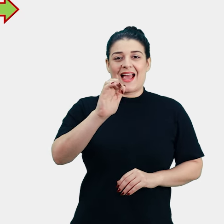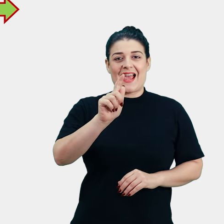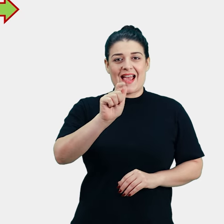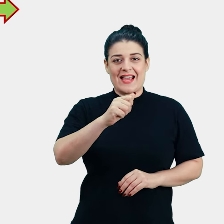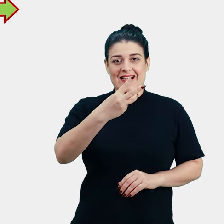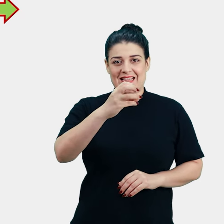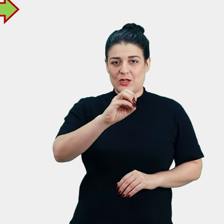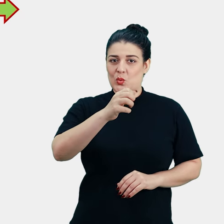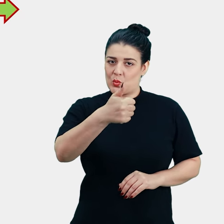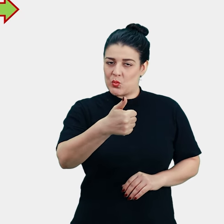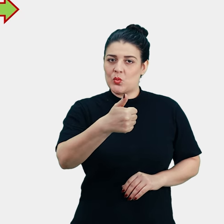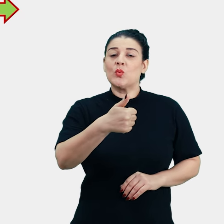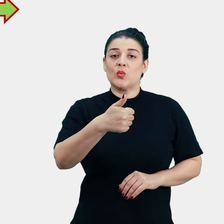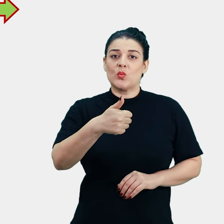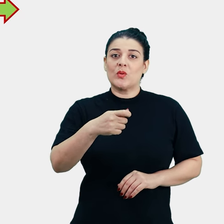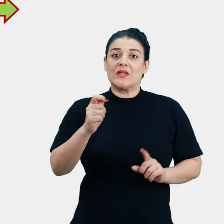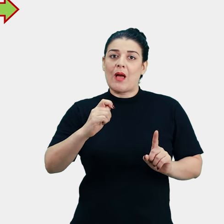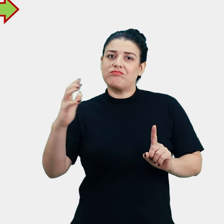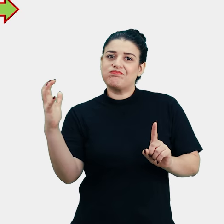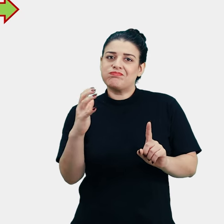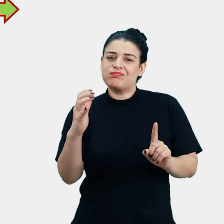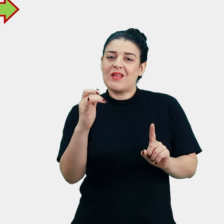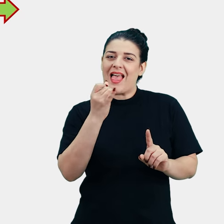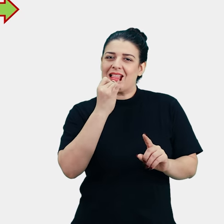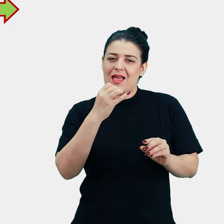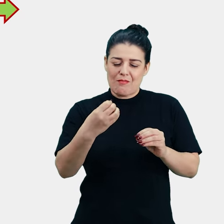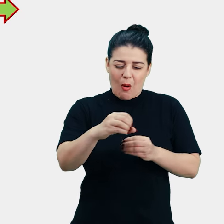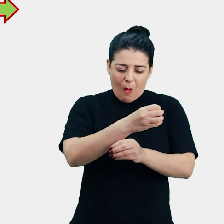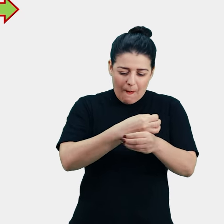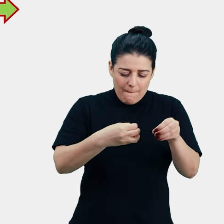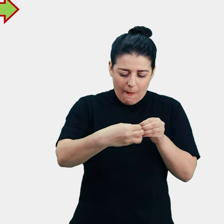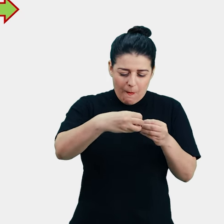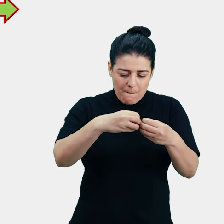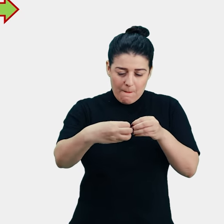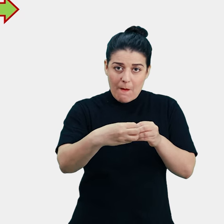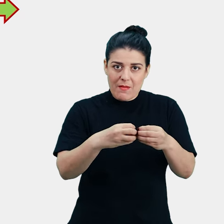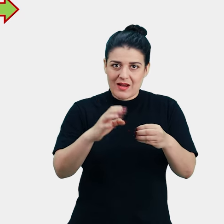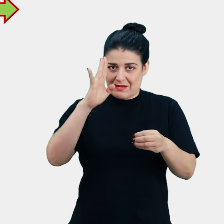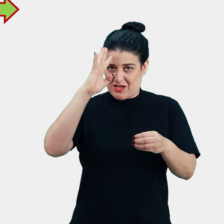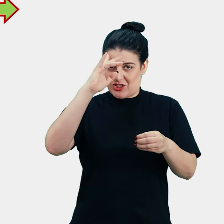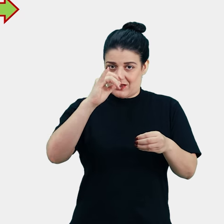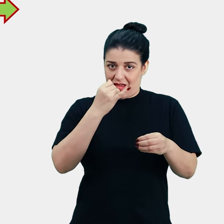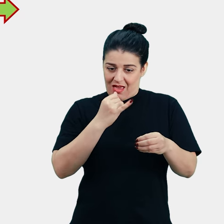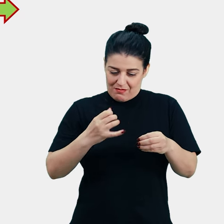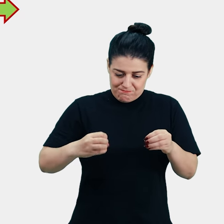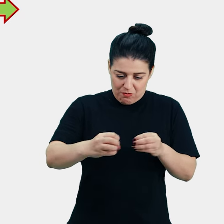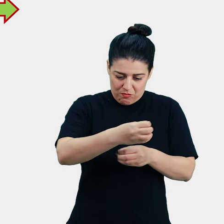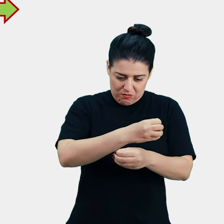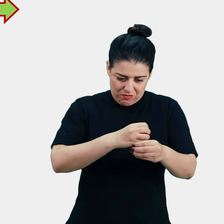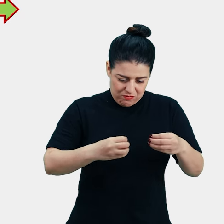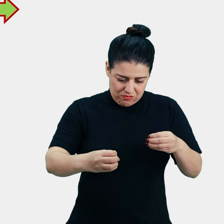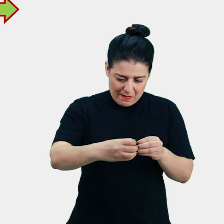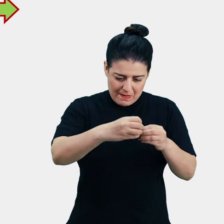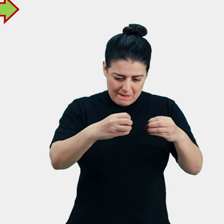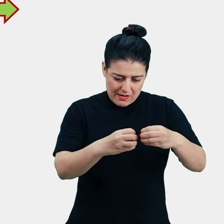301. Elas podem sofrer influência de uma energia de colisão, e aí imagine uma energia sendo aplicada nela.